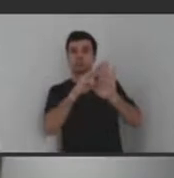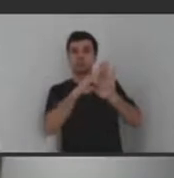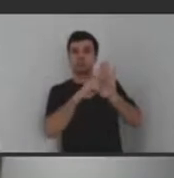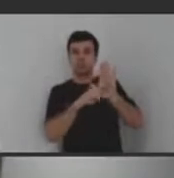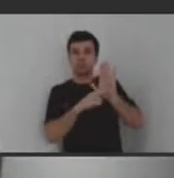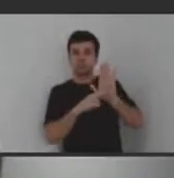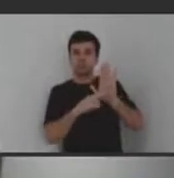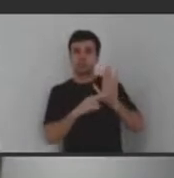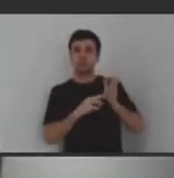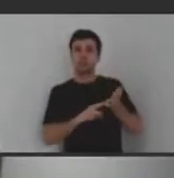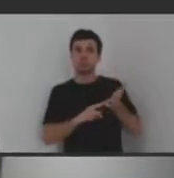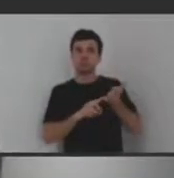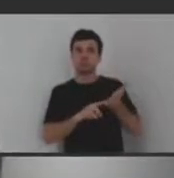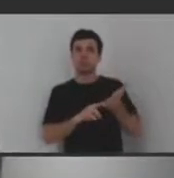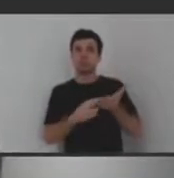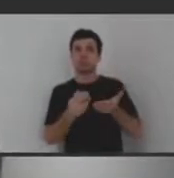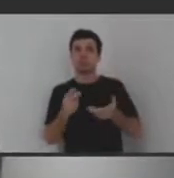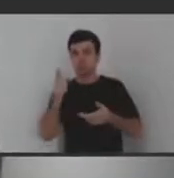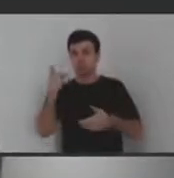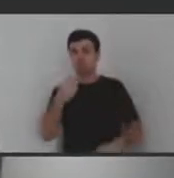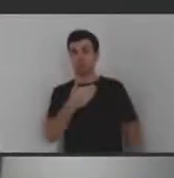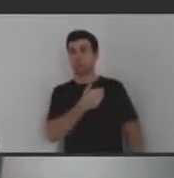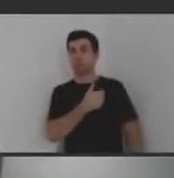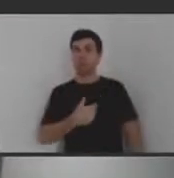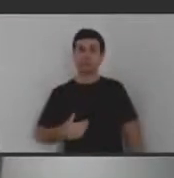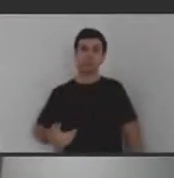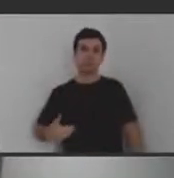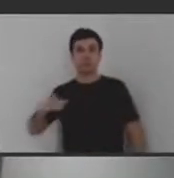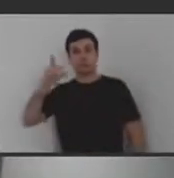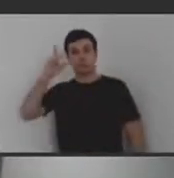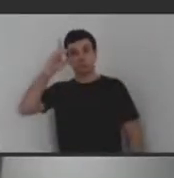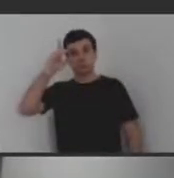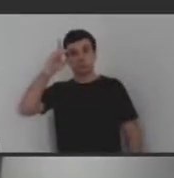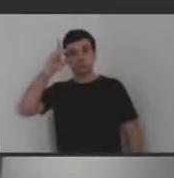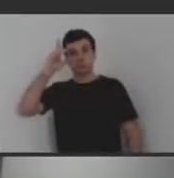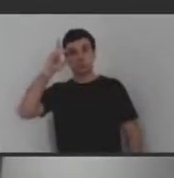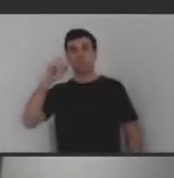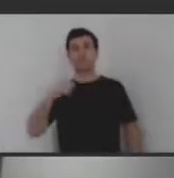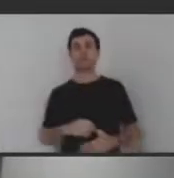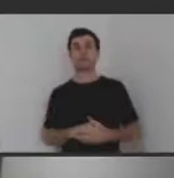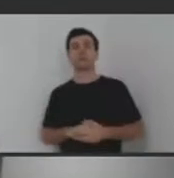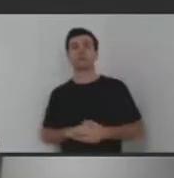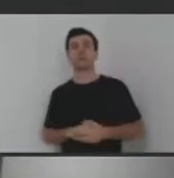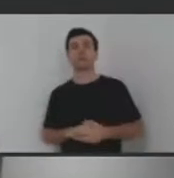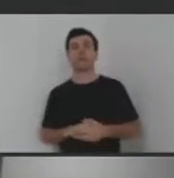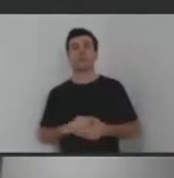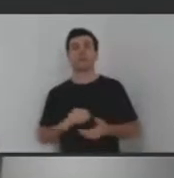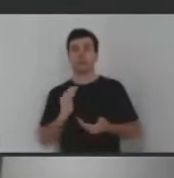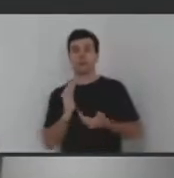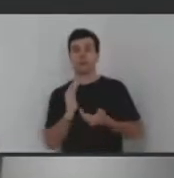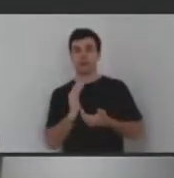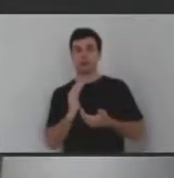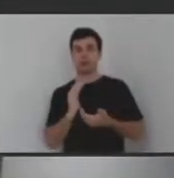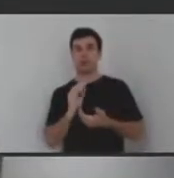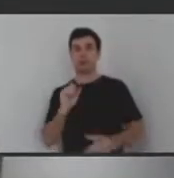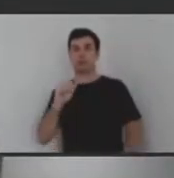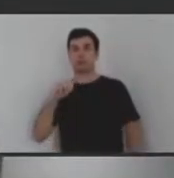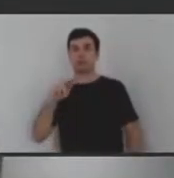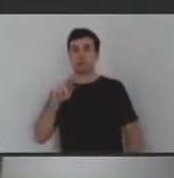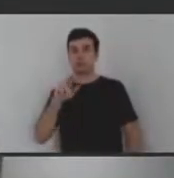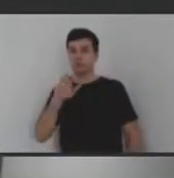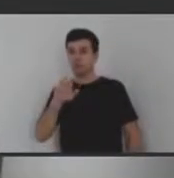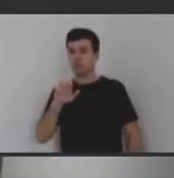moção de apelo ao excelentíssimo senhor governador João Dória, da seguinte forma enunciada. A Câmara Municipal de Sumaré apela ao excelentíssimo